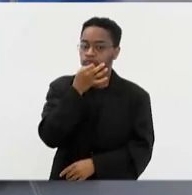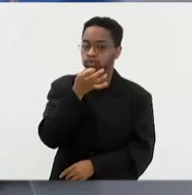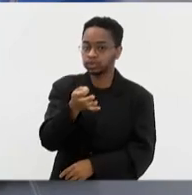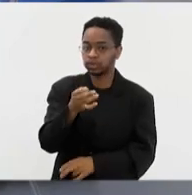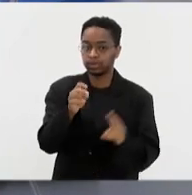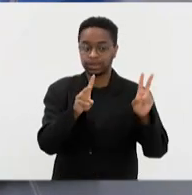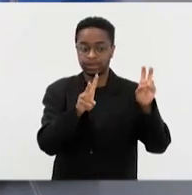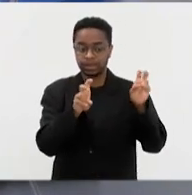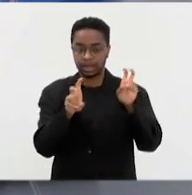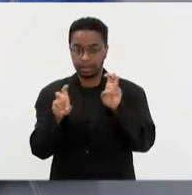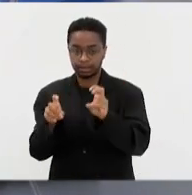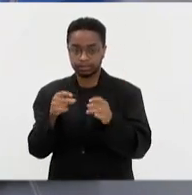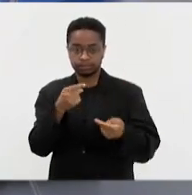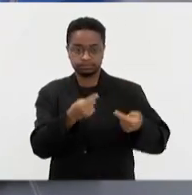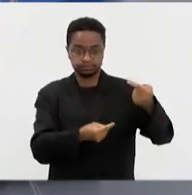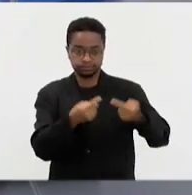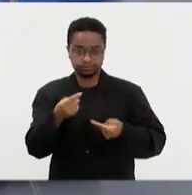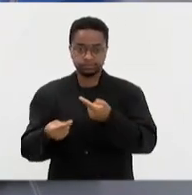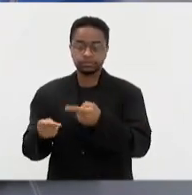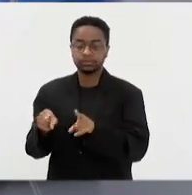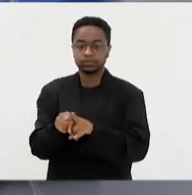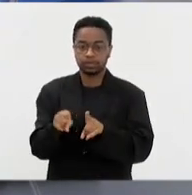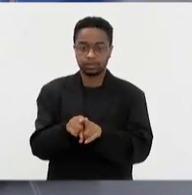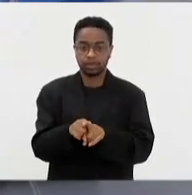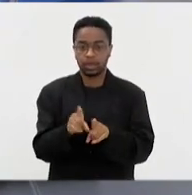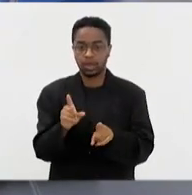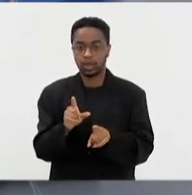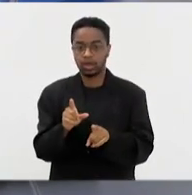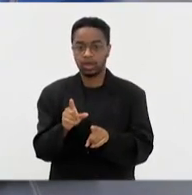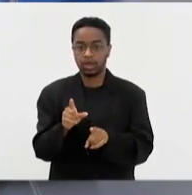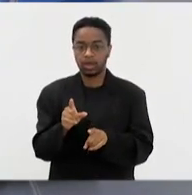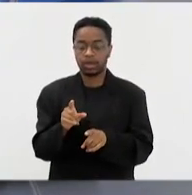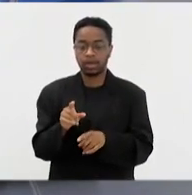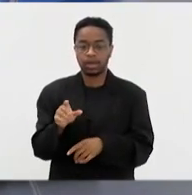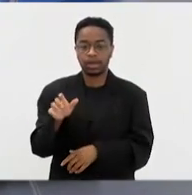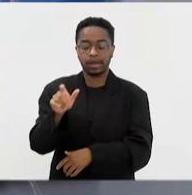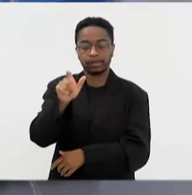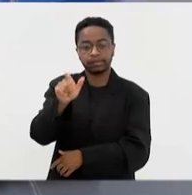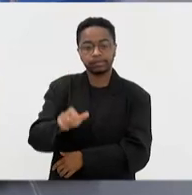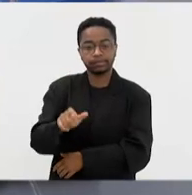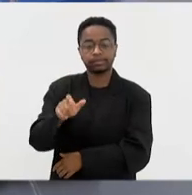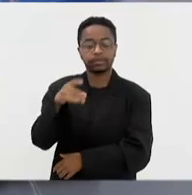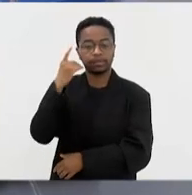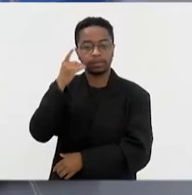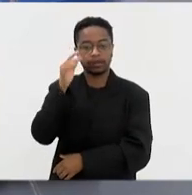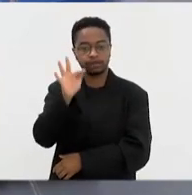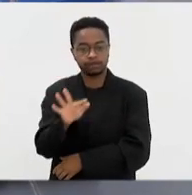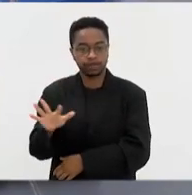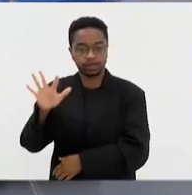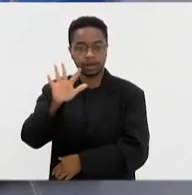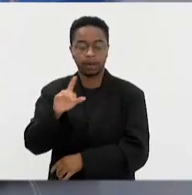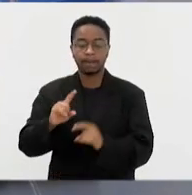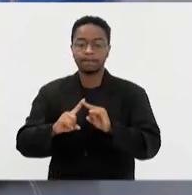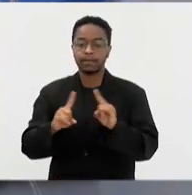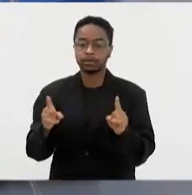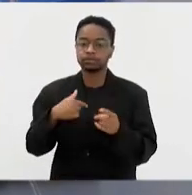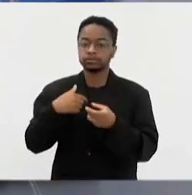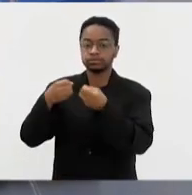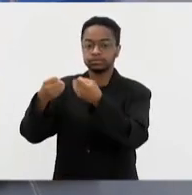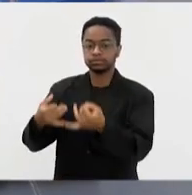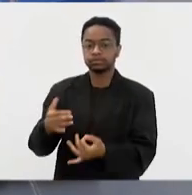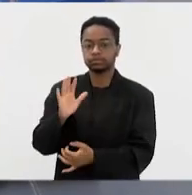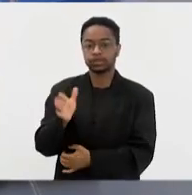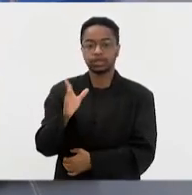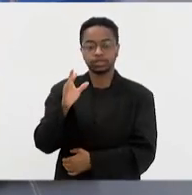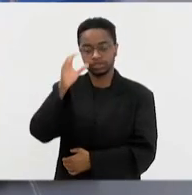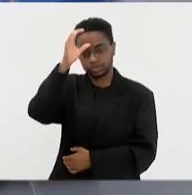esse tema fosse tratado também, né, pelas parlamentares federais, mas já deixando aqui para a deputada Tia Ju, para a